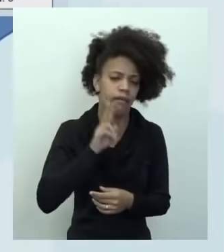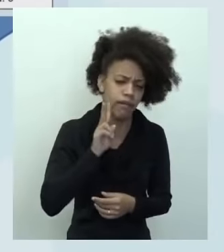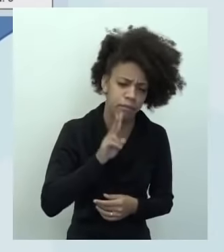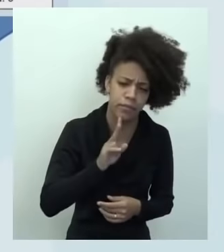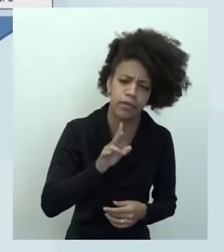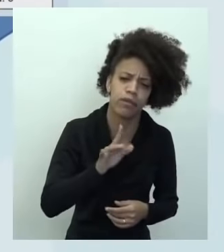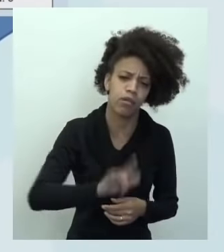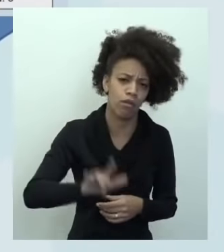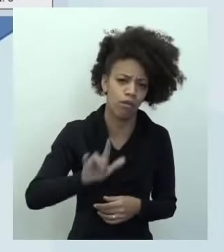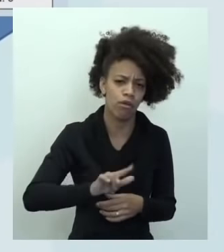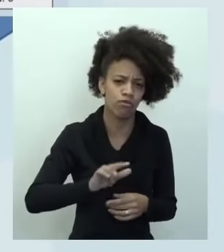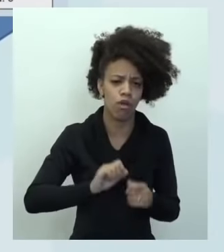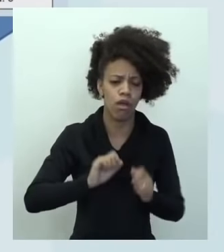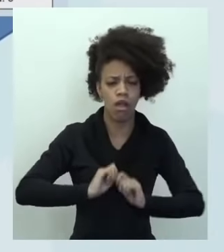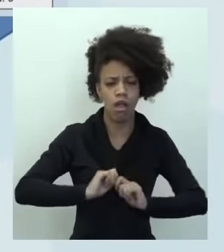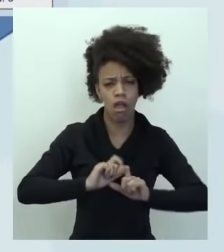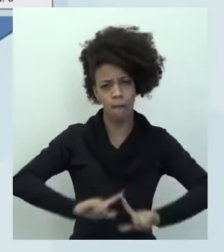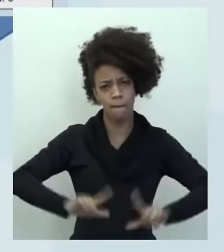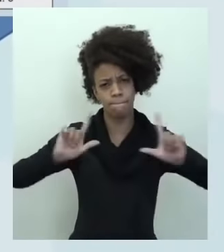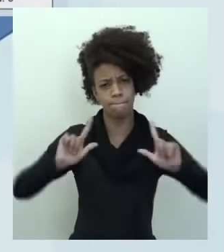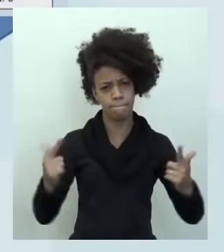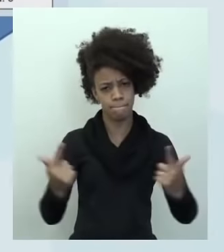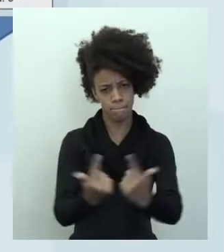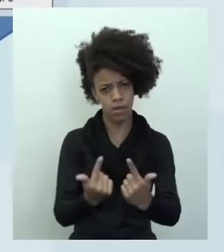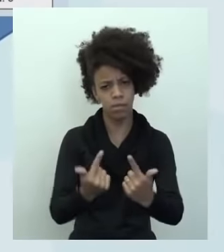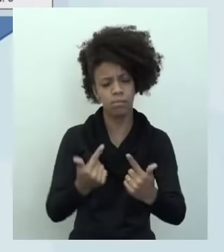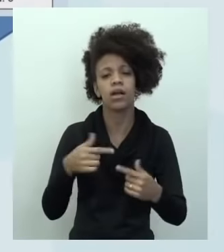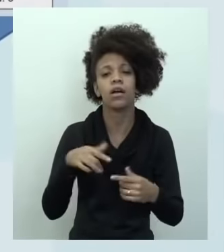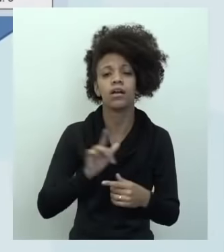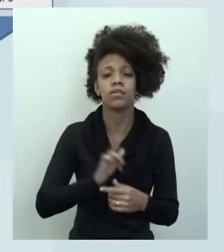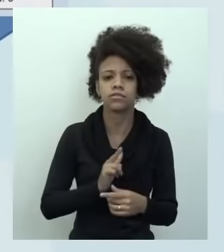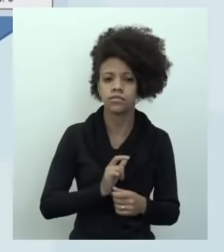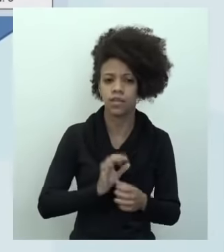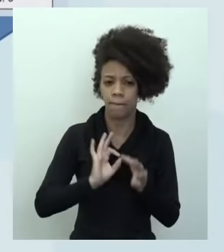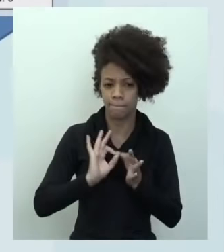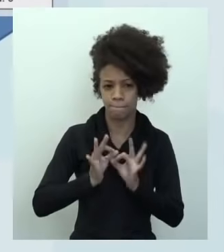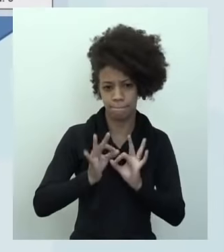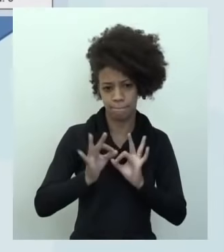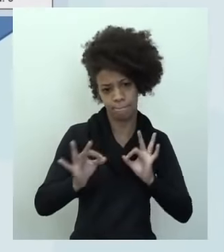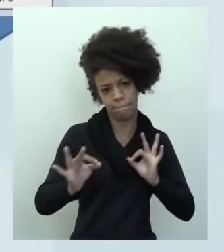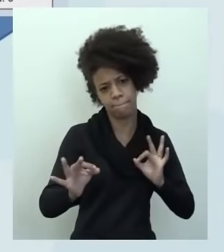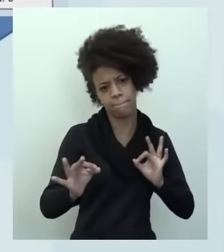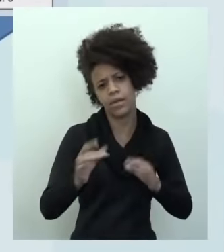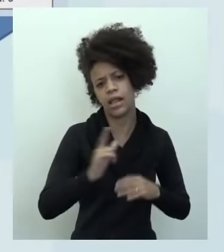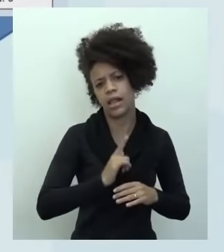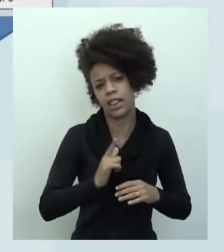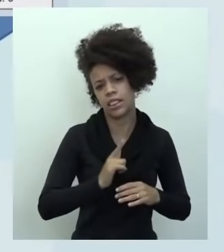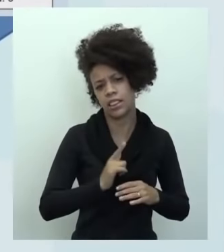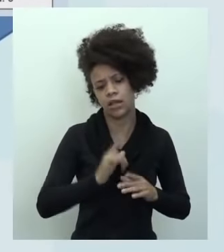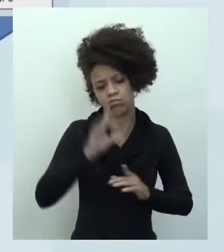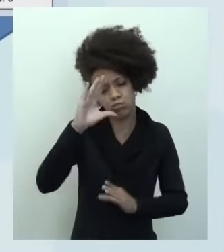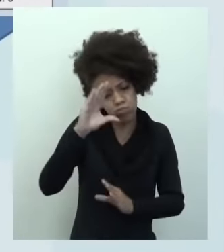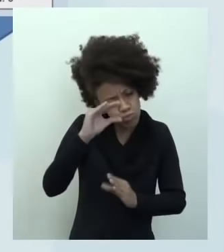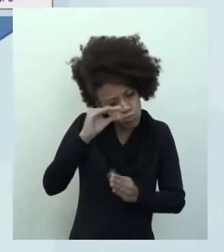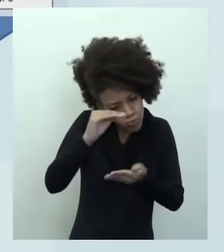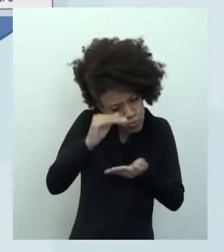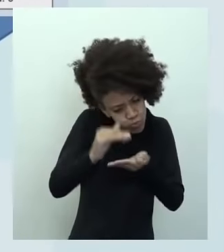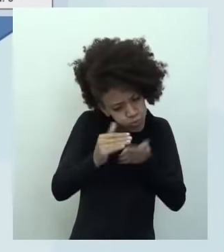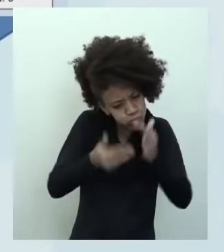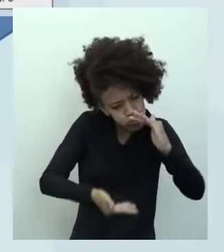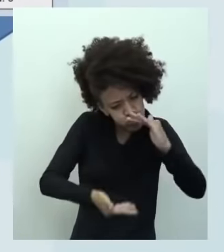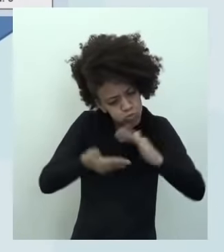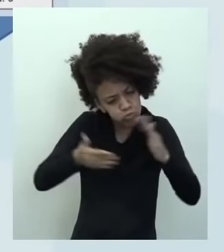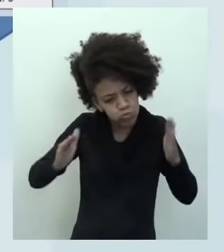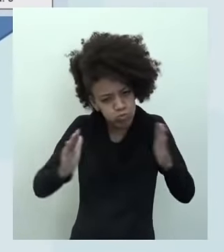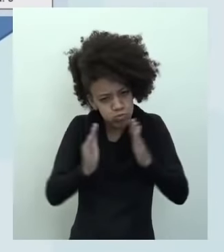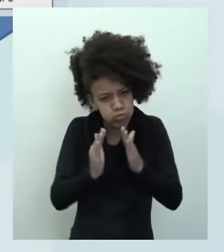mapa, ele é um mapa que na realidade ele é um mapa bem extenso, aí ele está compactado para ficar dentro do